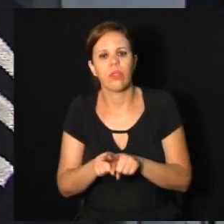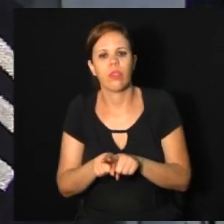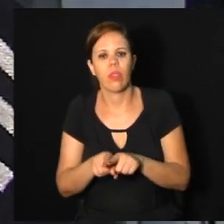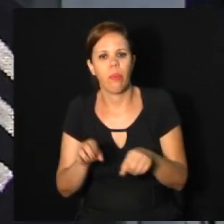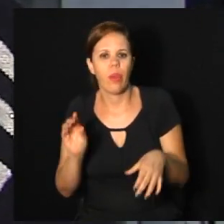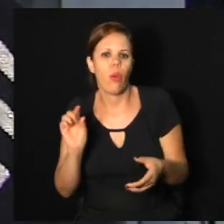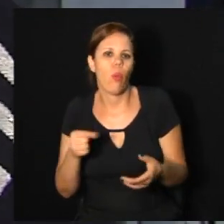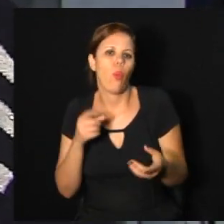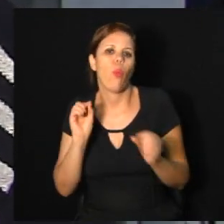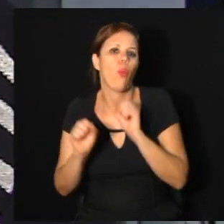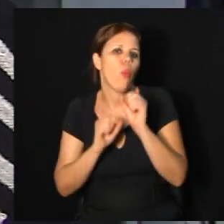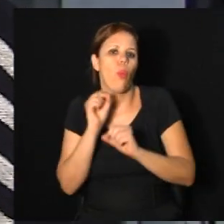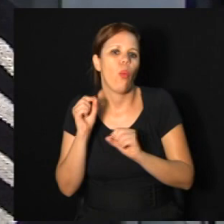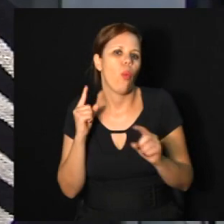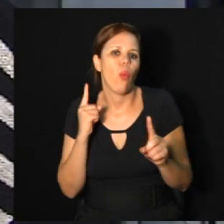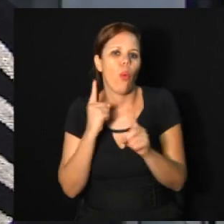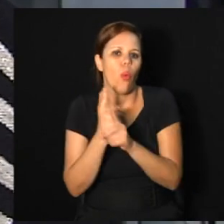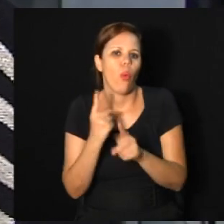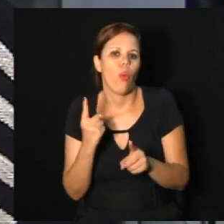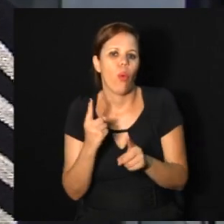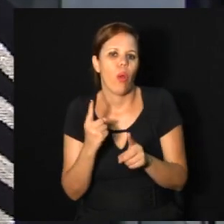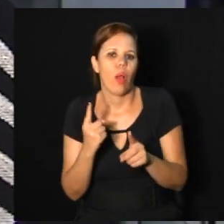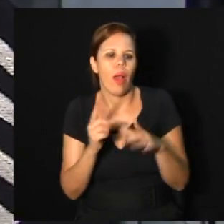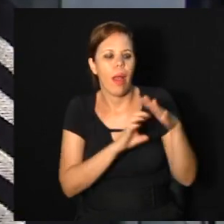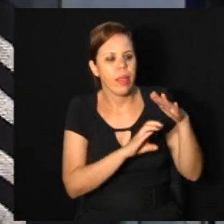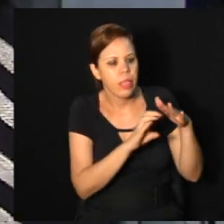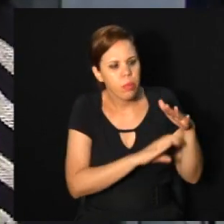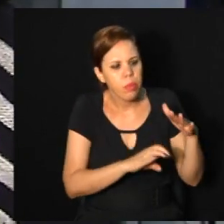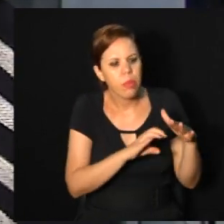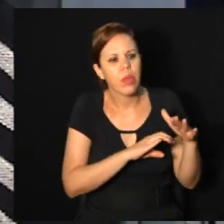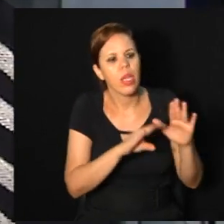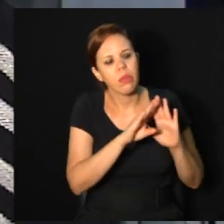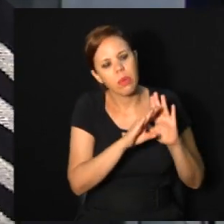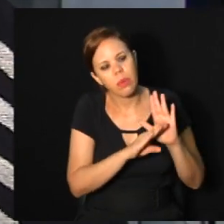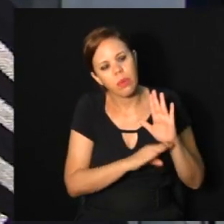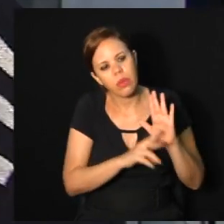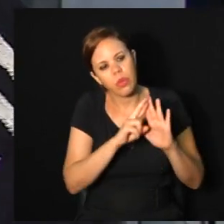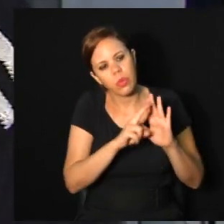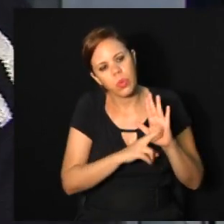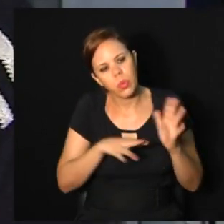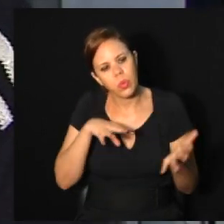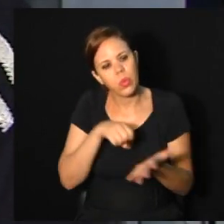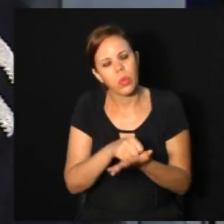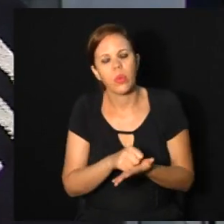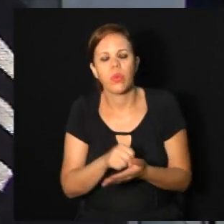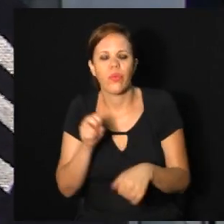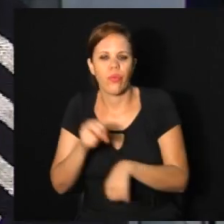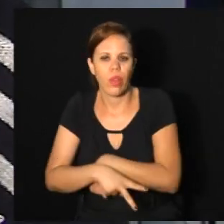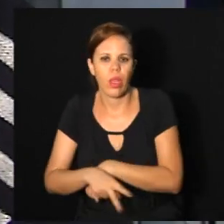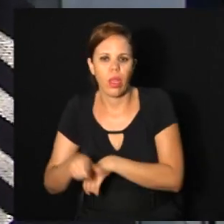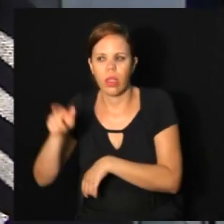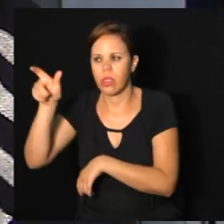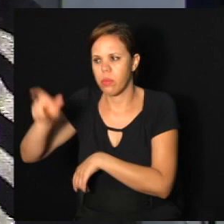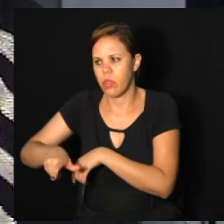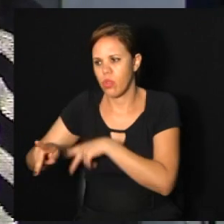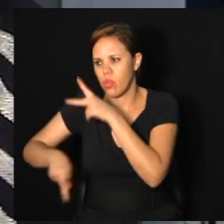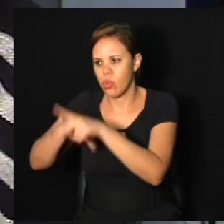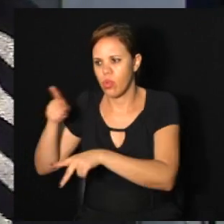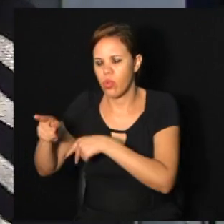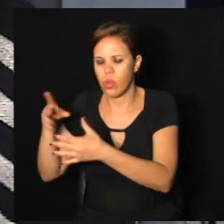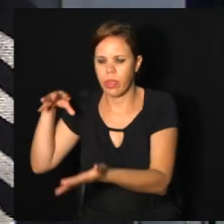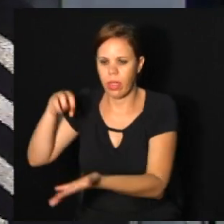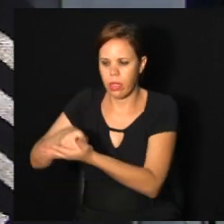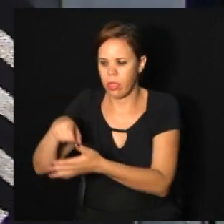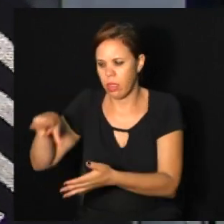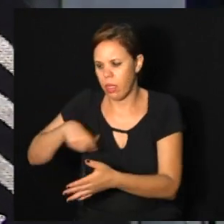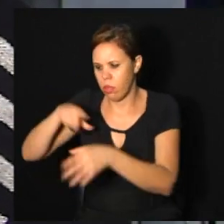que é o encontro das demandas da empresa, né, pelo preenchimento das suas vagas, com os trabalhadores que estão cadastrados aqui no nosso